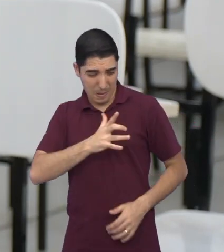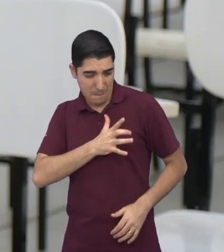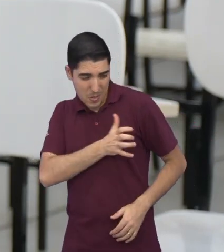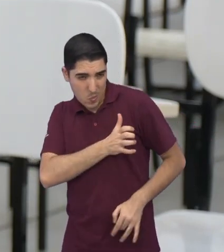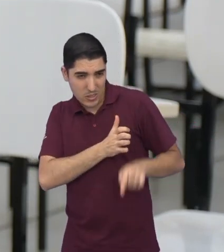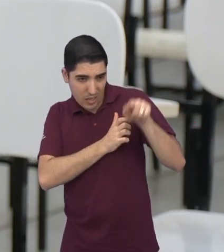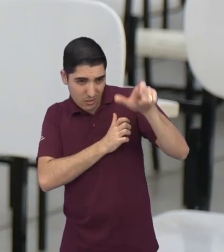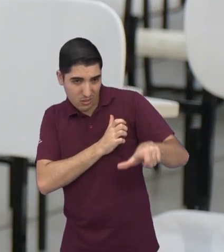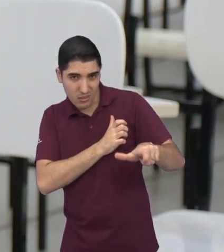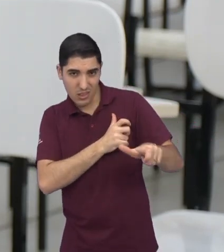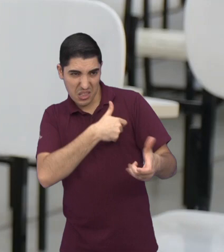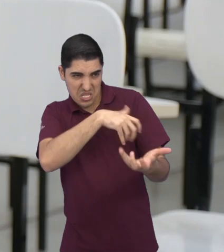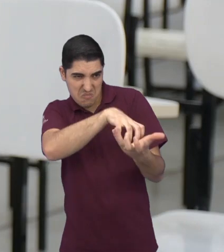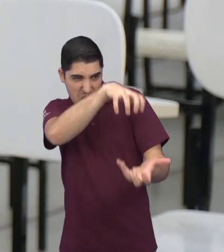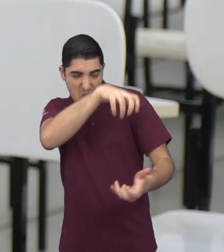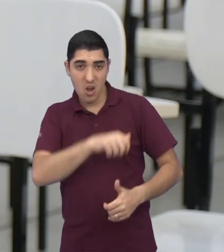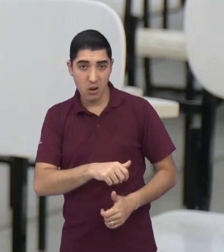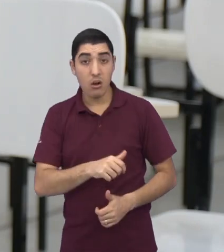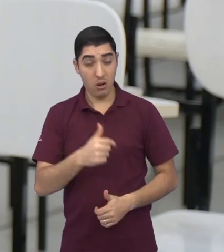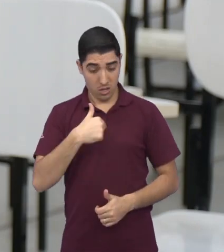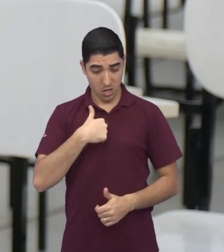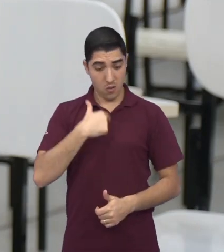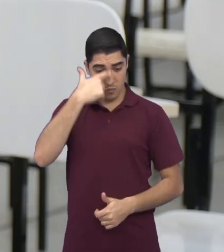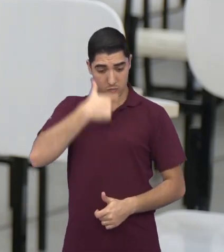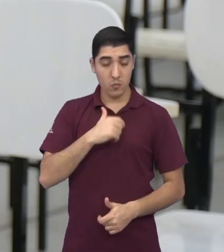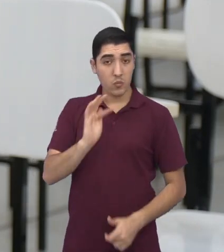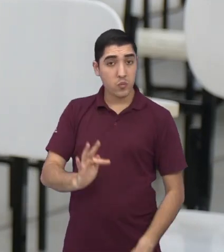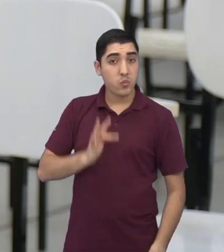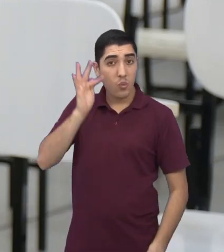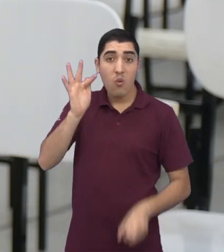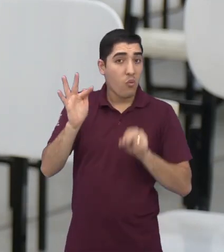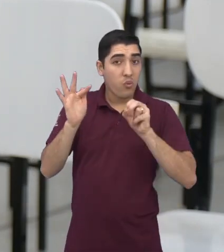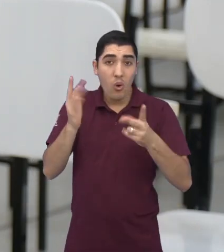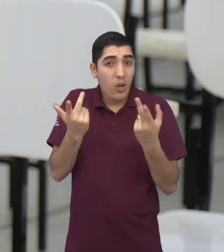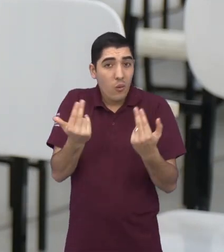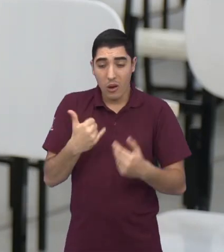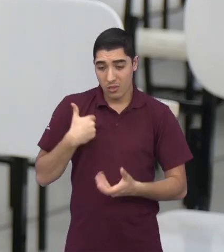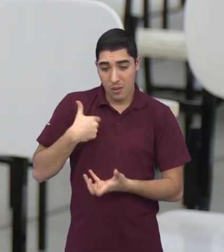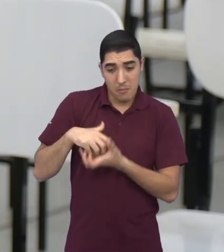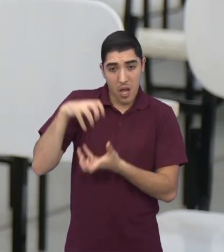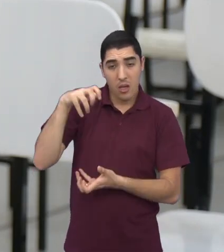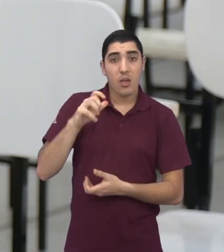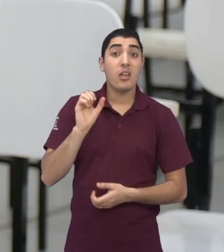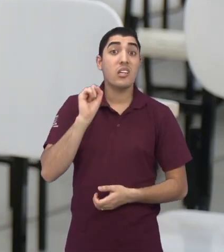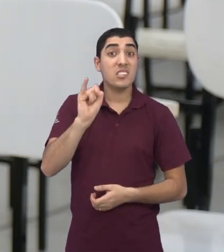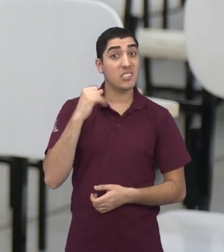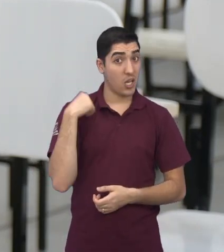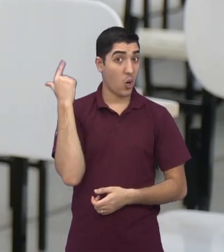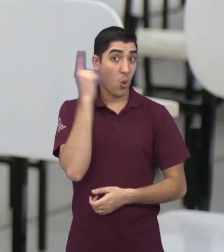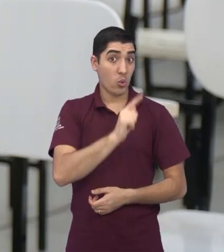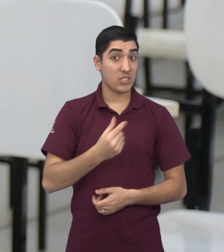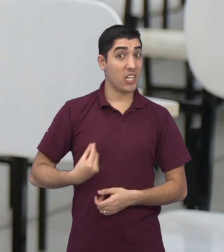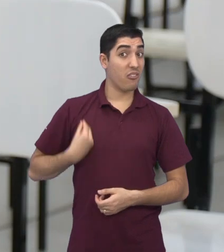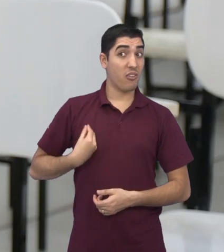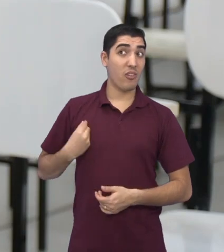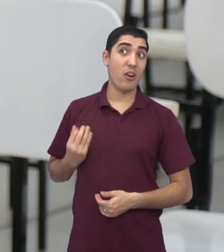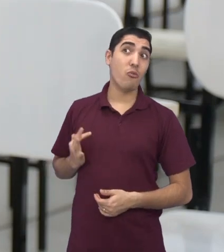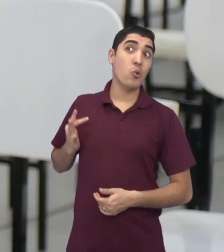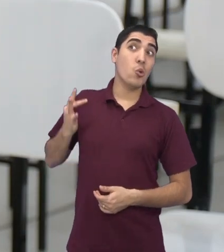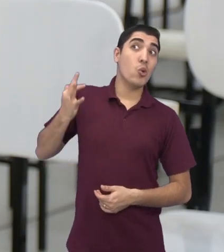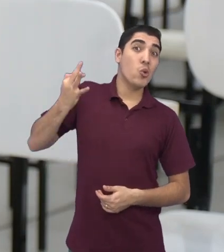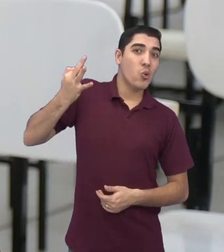o idoso, ela também vai envelhecer se ela tiver a sorte de viver mais tempo.